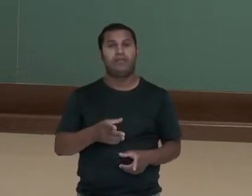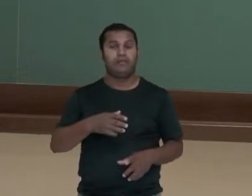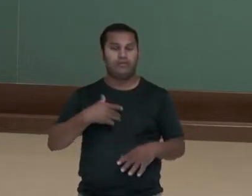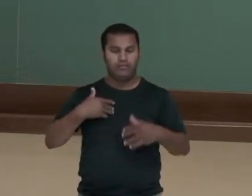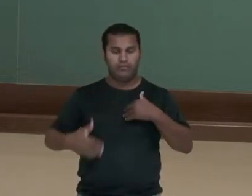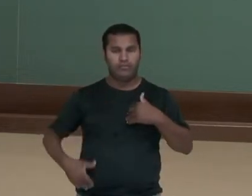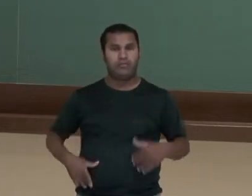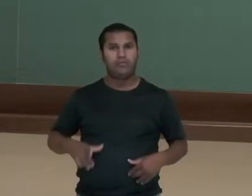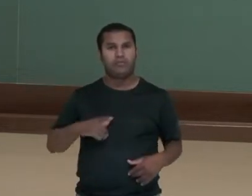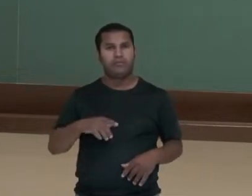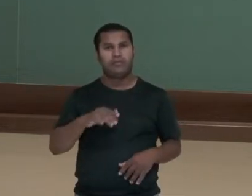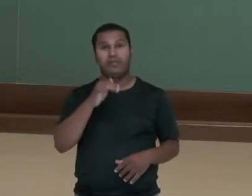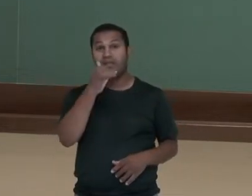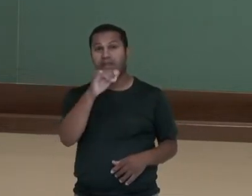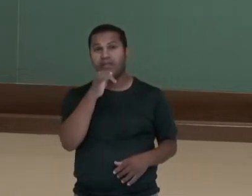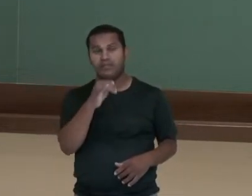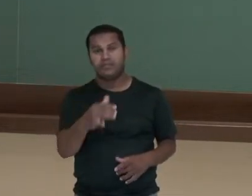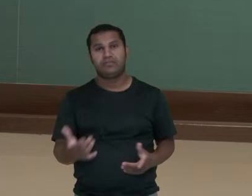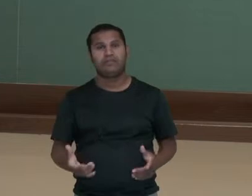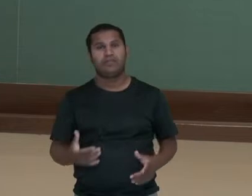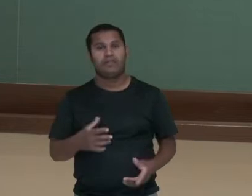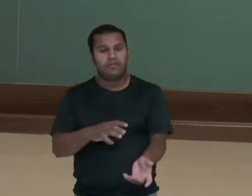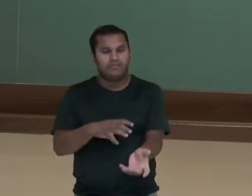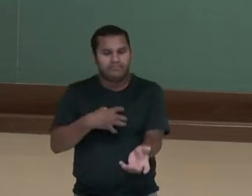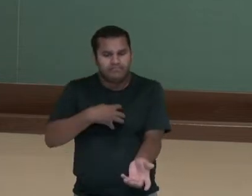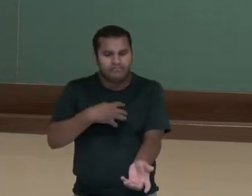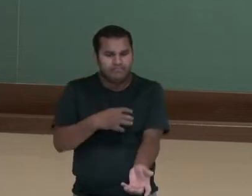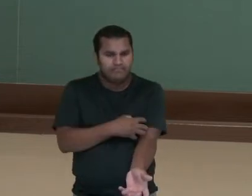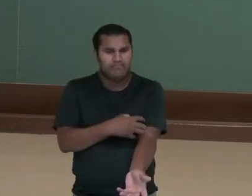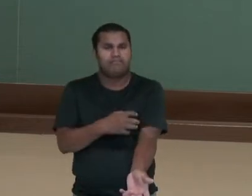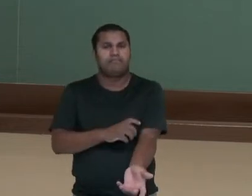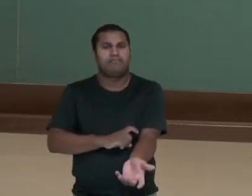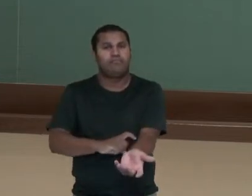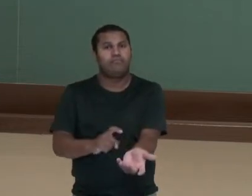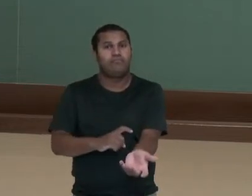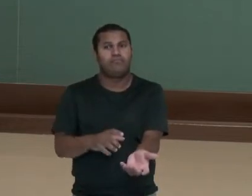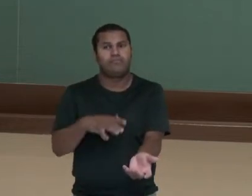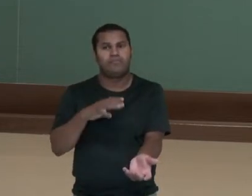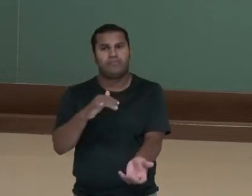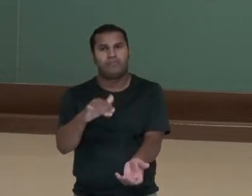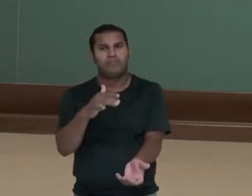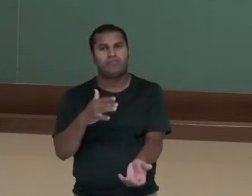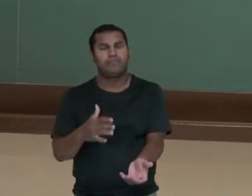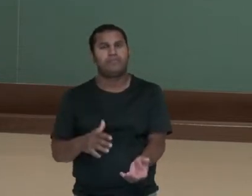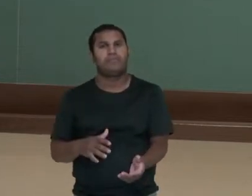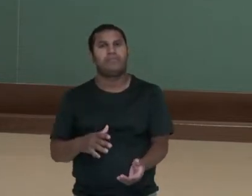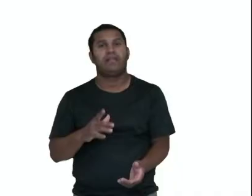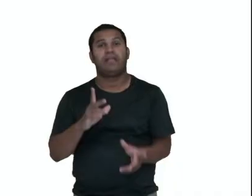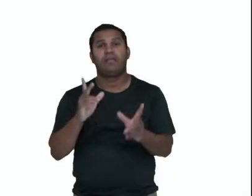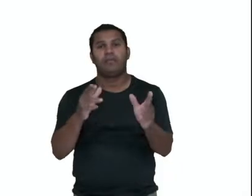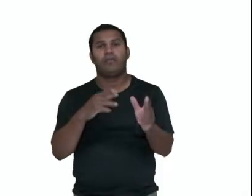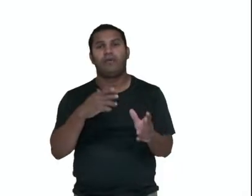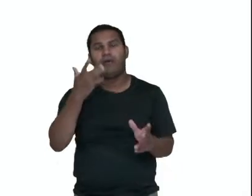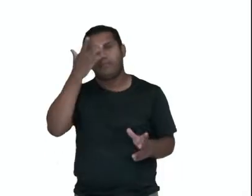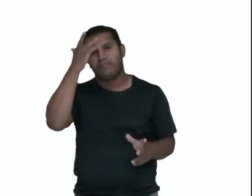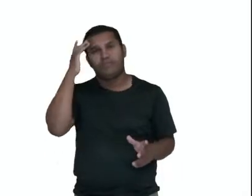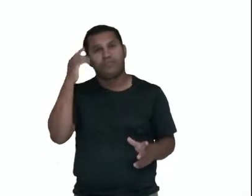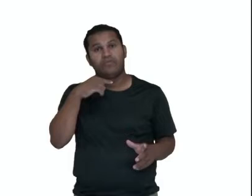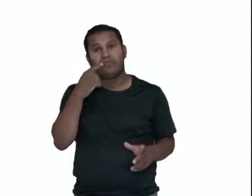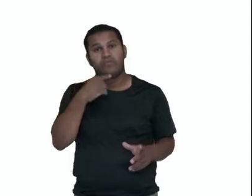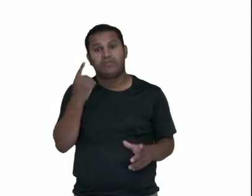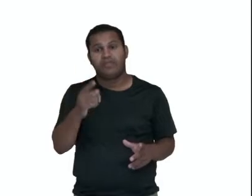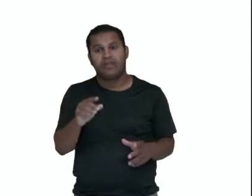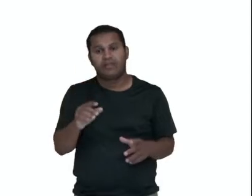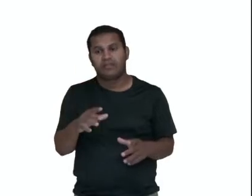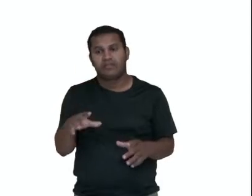né? Vários órgãos, eles vão formar um sistema. Por exemplo, sistema esquelético, sistema